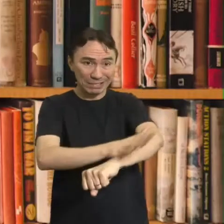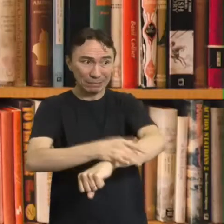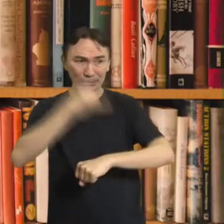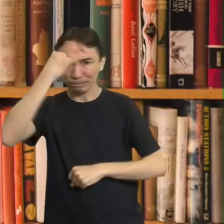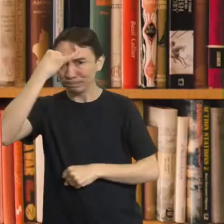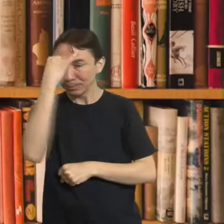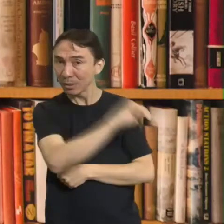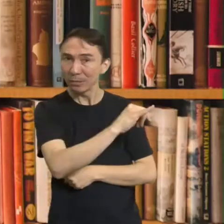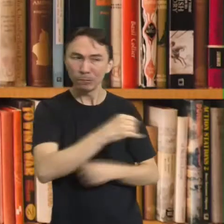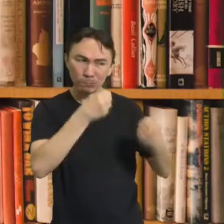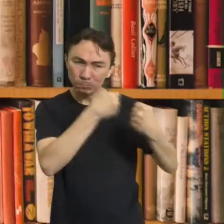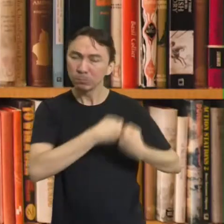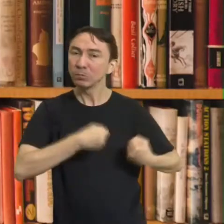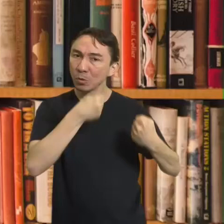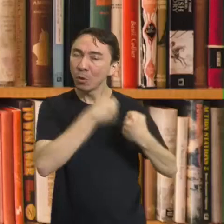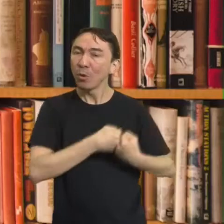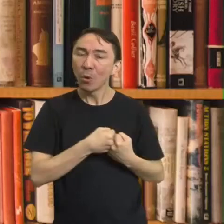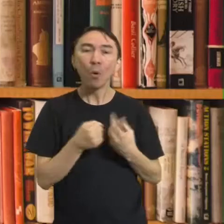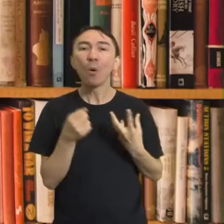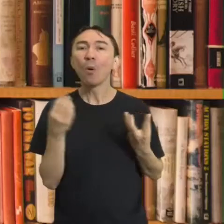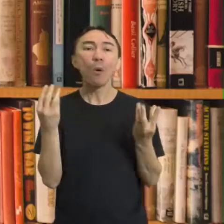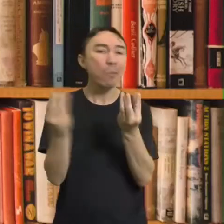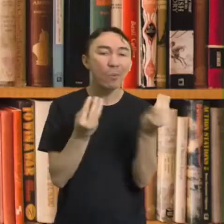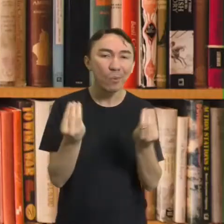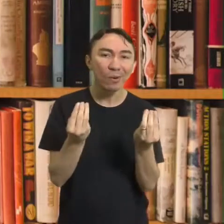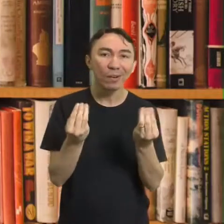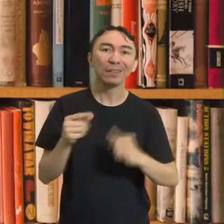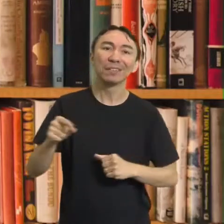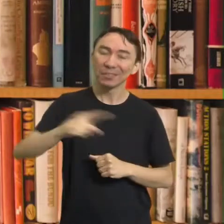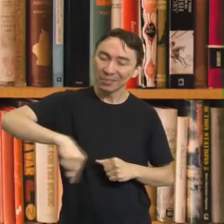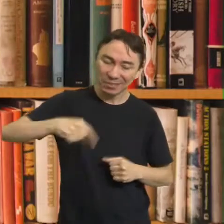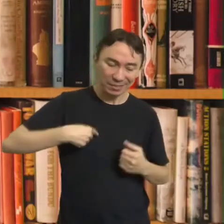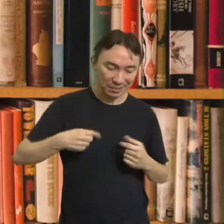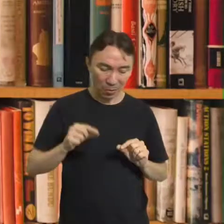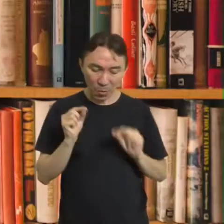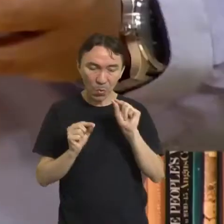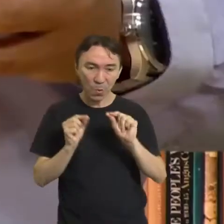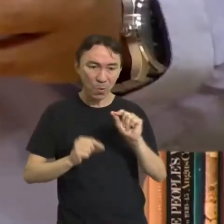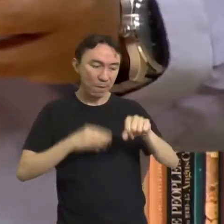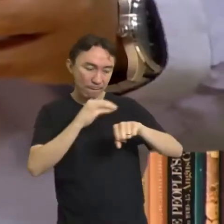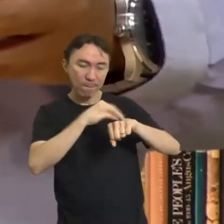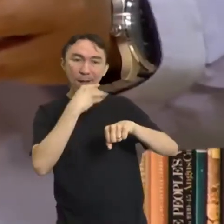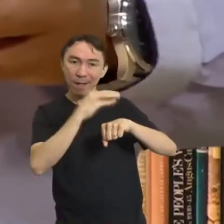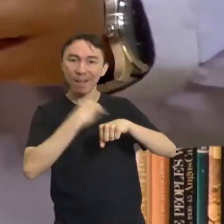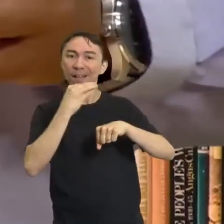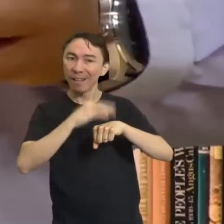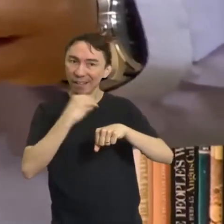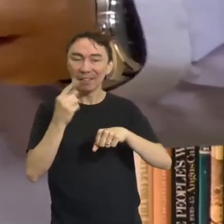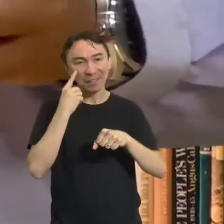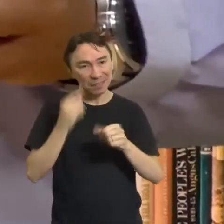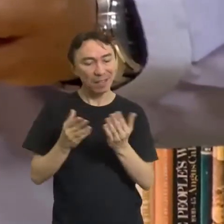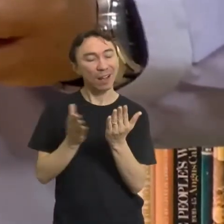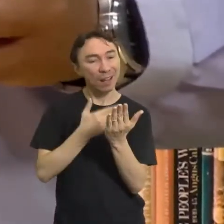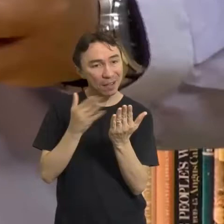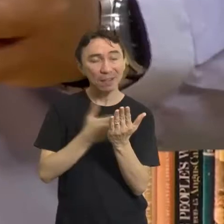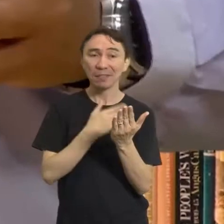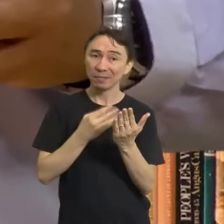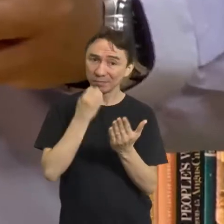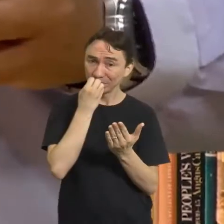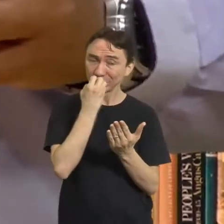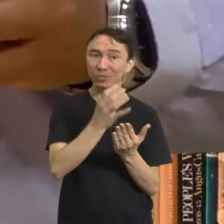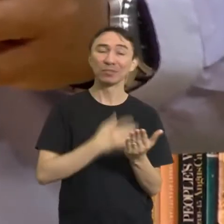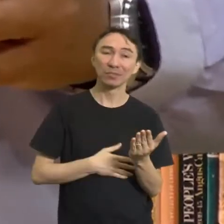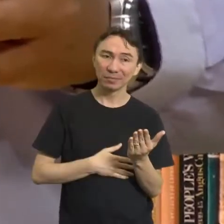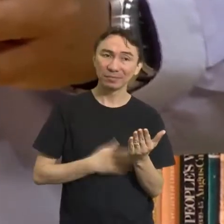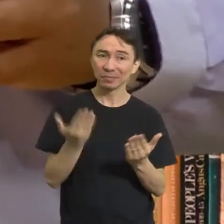comportar frente a essas questões que batem à nossa porta todos os dias. Então, trabalho na sala de aula, sugiro que seja